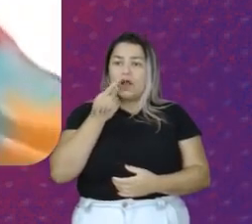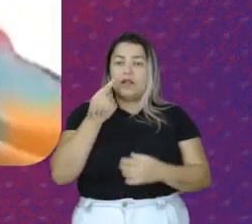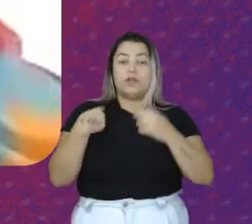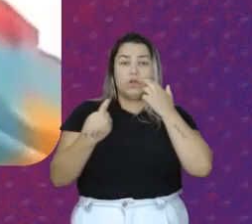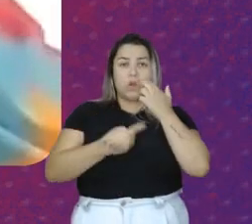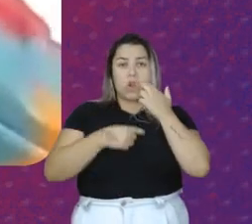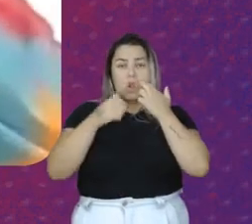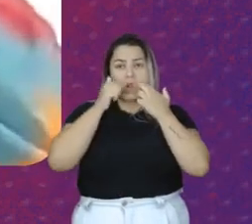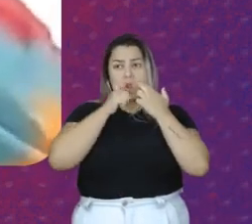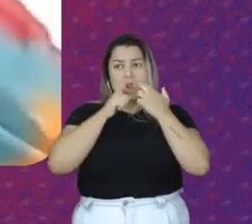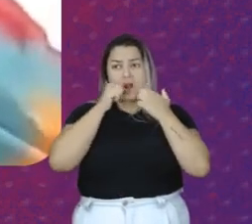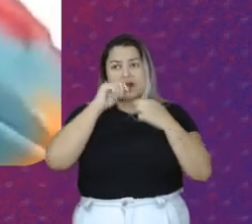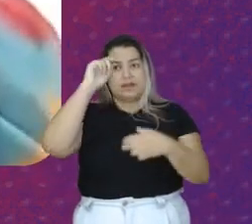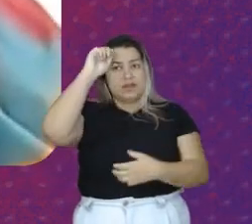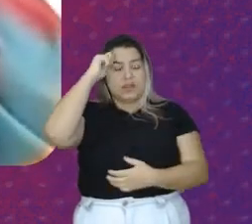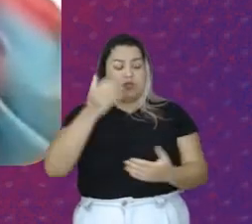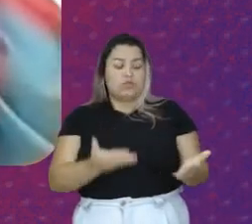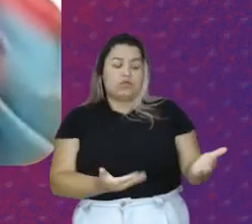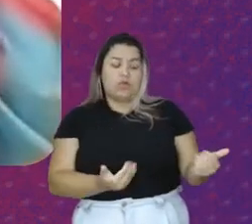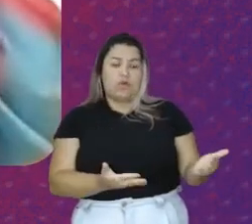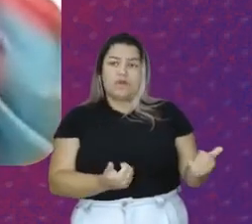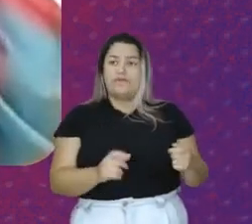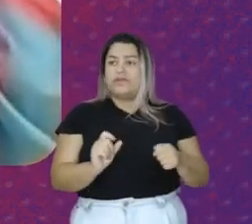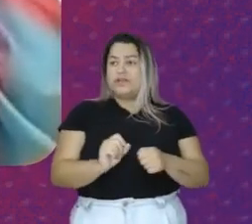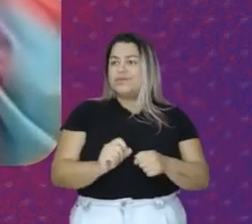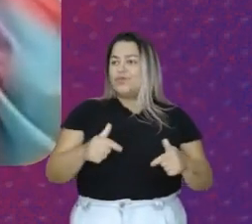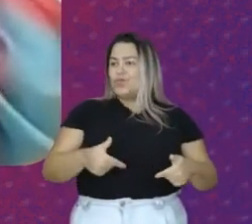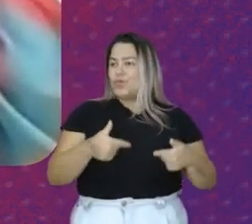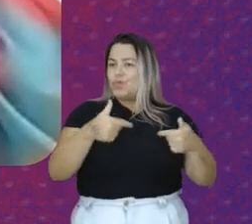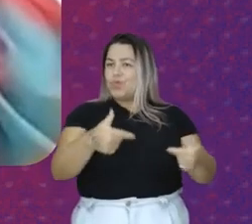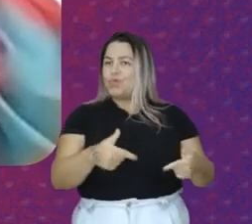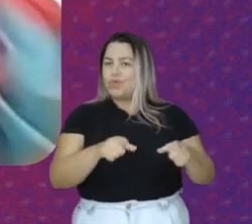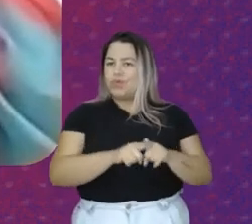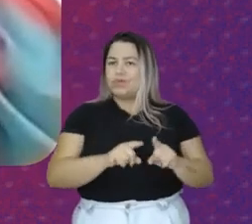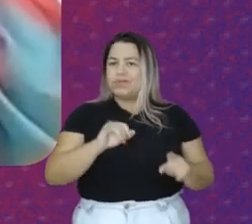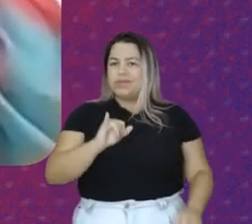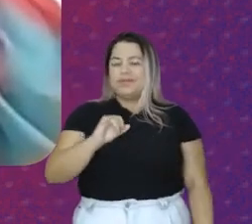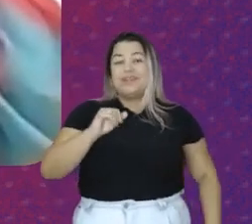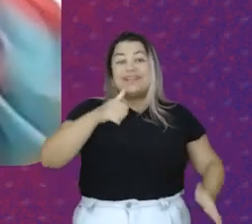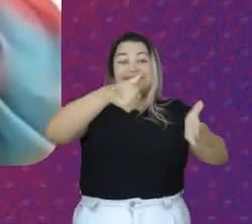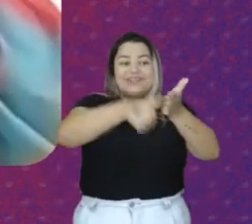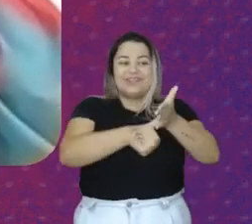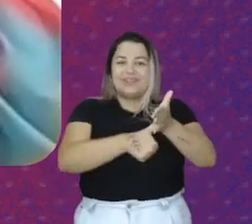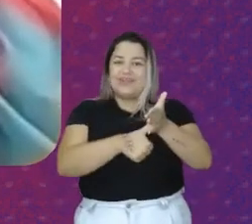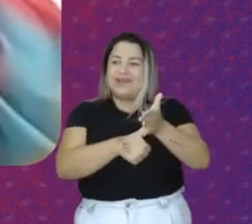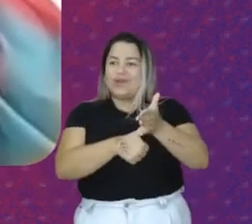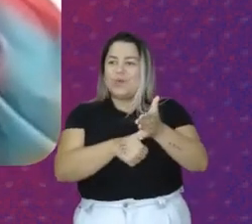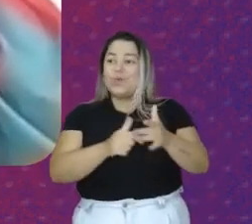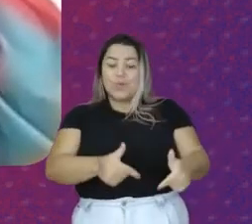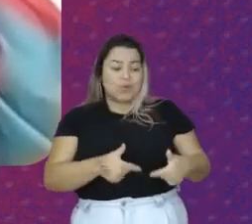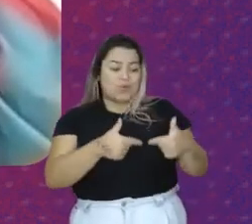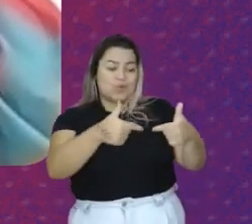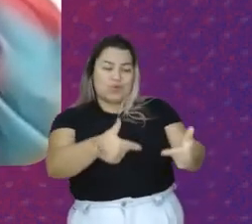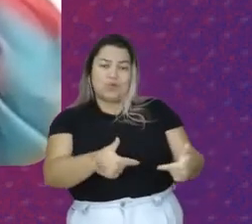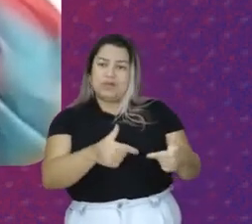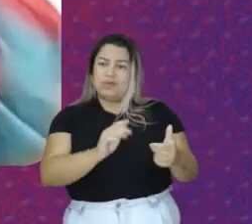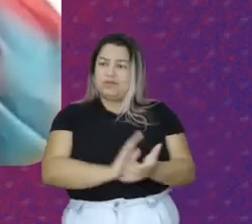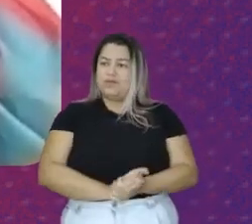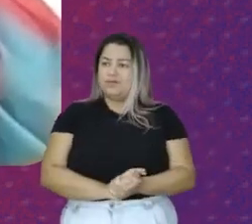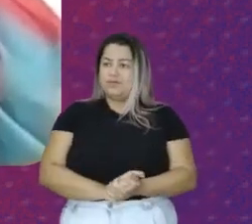mulheres, negros, jovens, fazemos lutas identitárias, como se fossem lutas